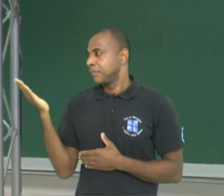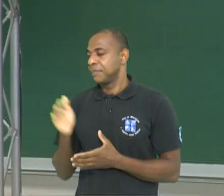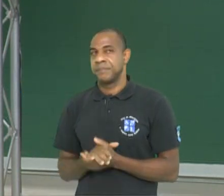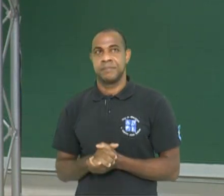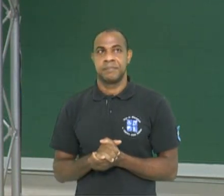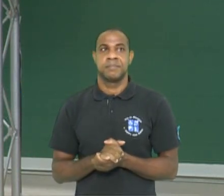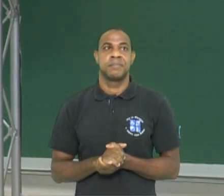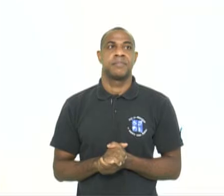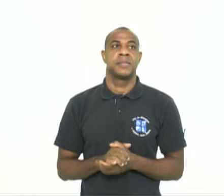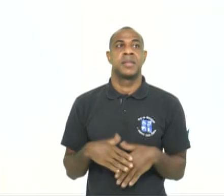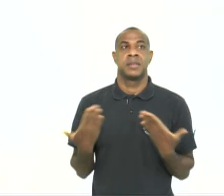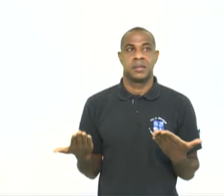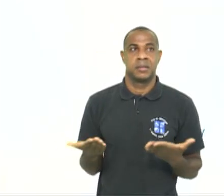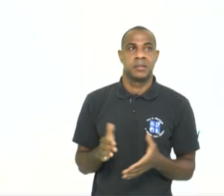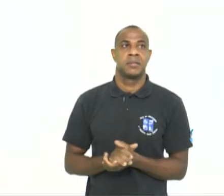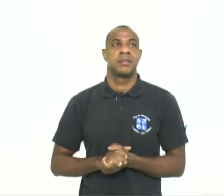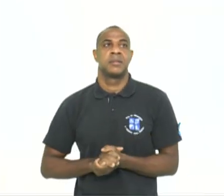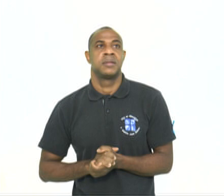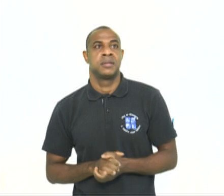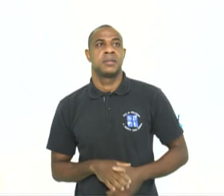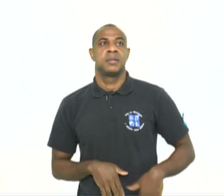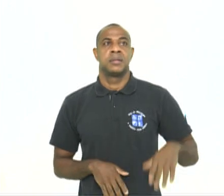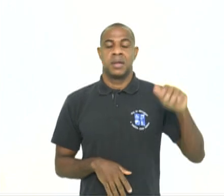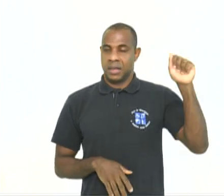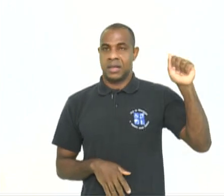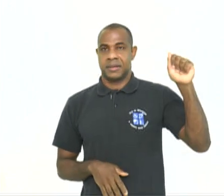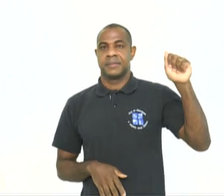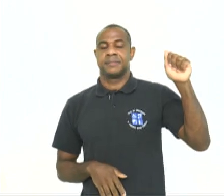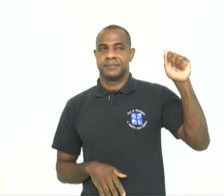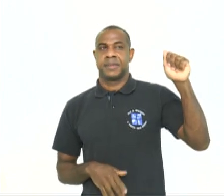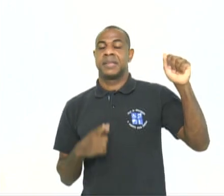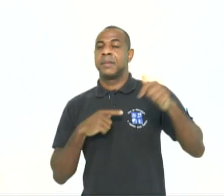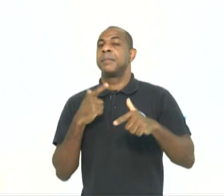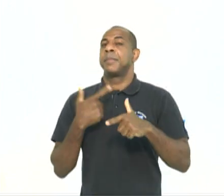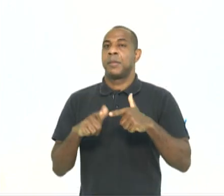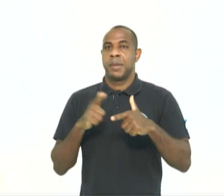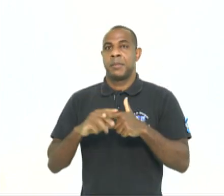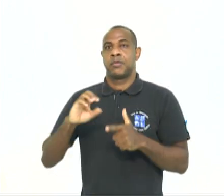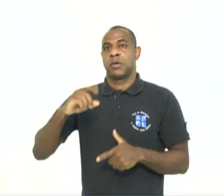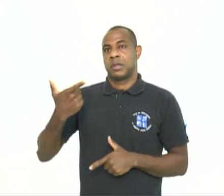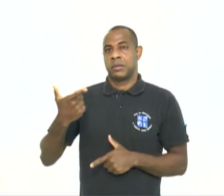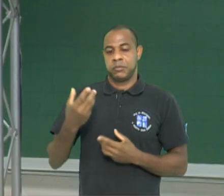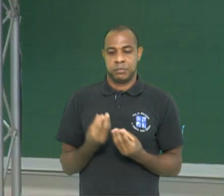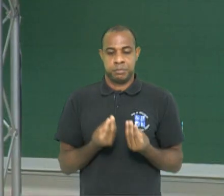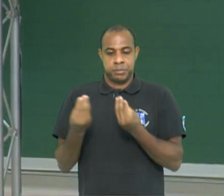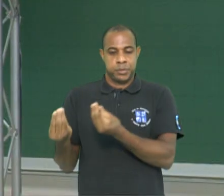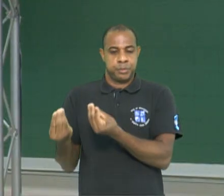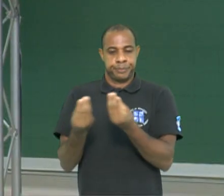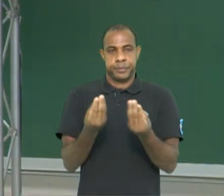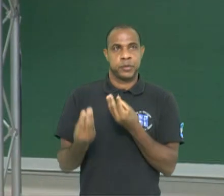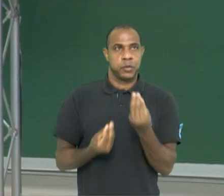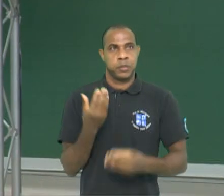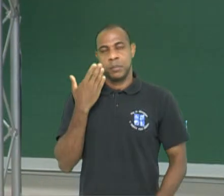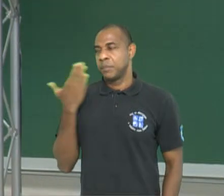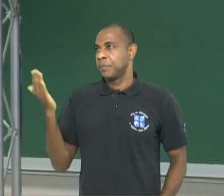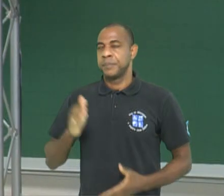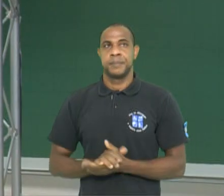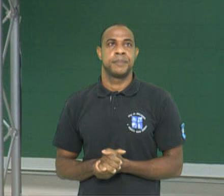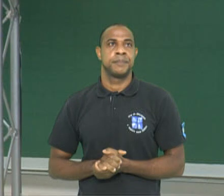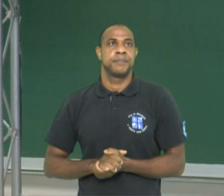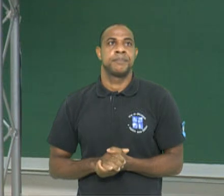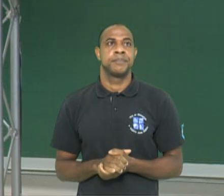anemia. Portanto, é o paciente 3, ele tem problema no transporte de oxigênio por ter um número menor de hemácias. Muito bem,